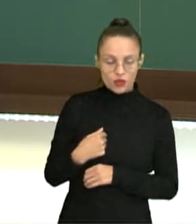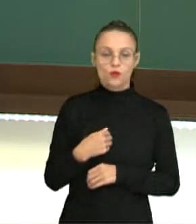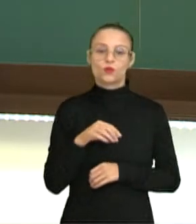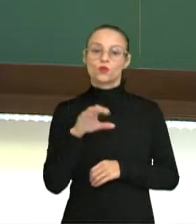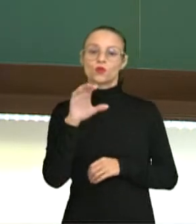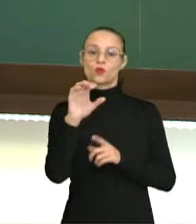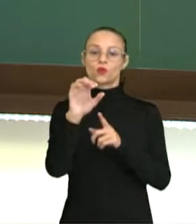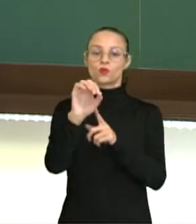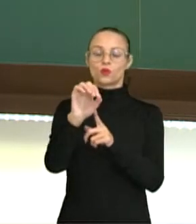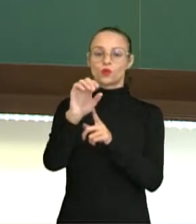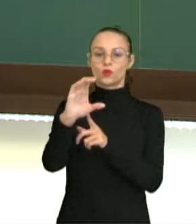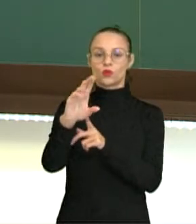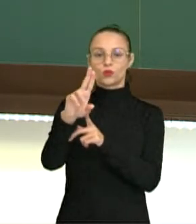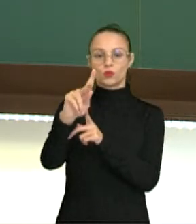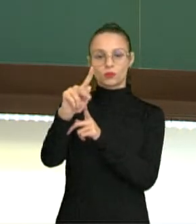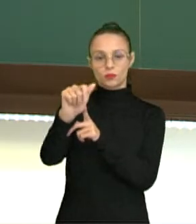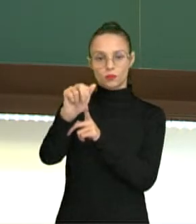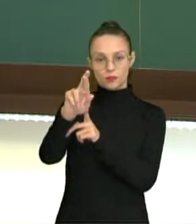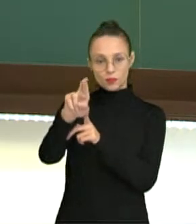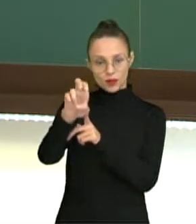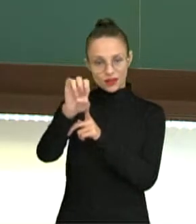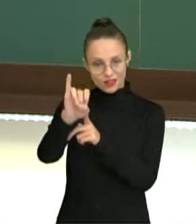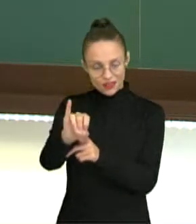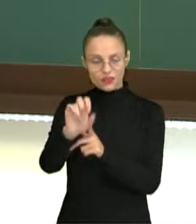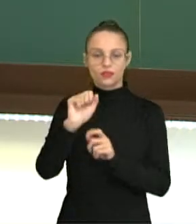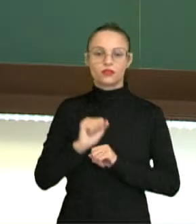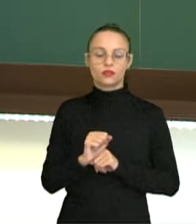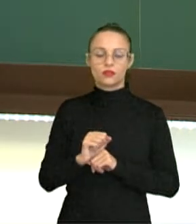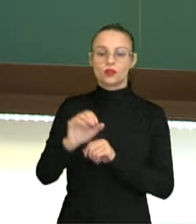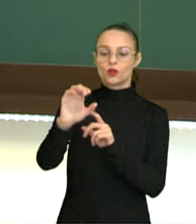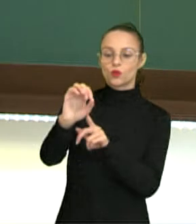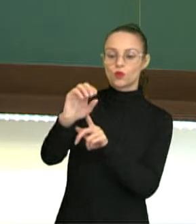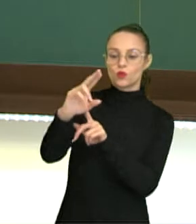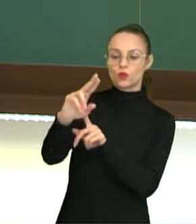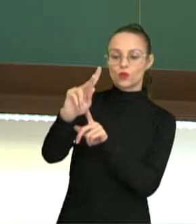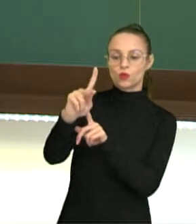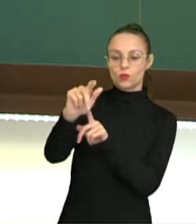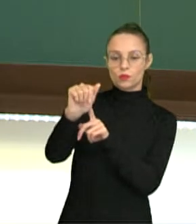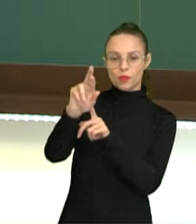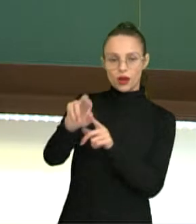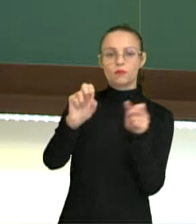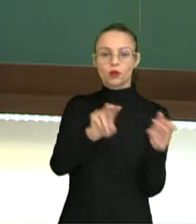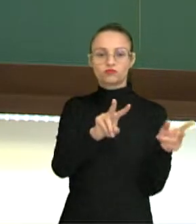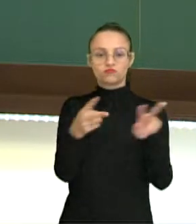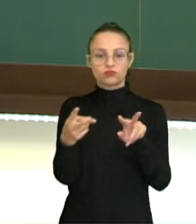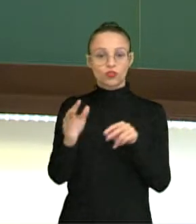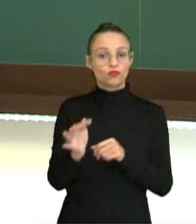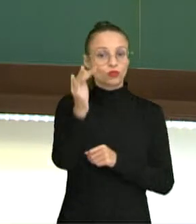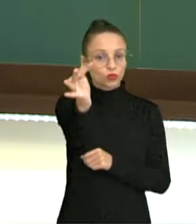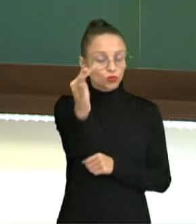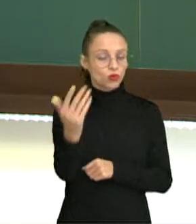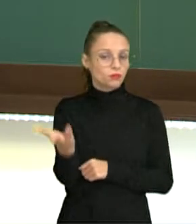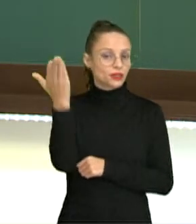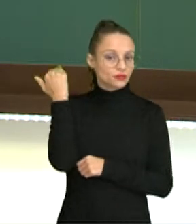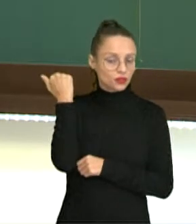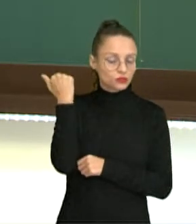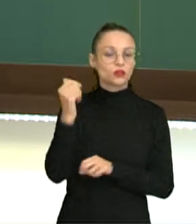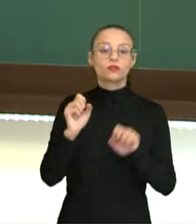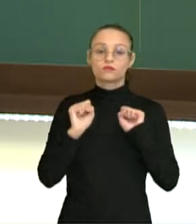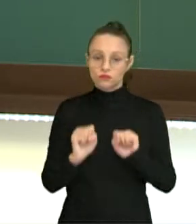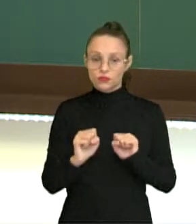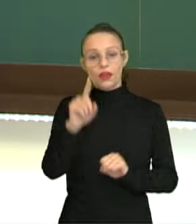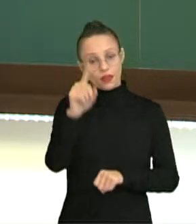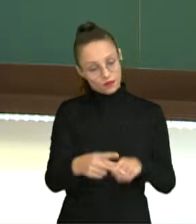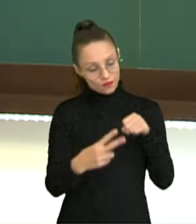ocupo, ocupar. Posso flexionar, ou seja, conjugar no futuro, no passado, eu garanto